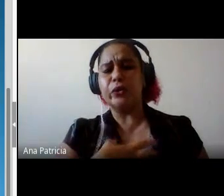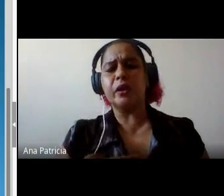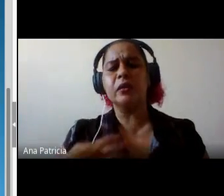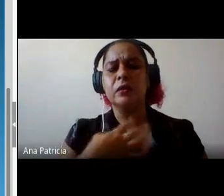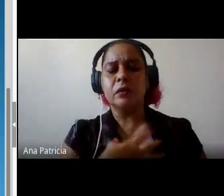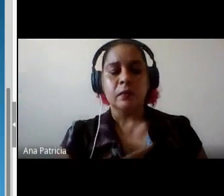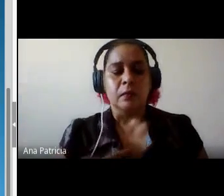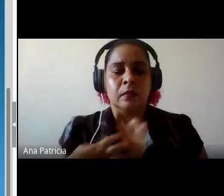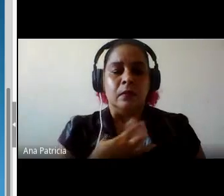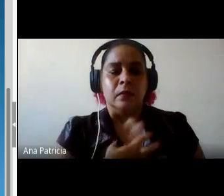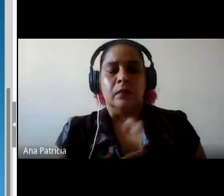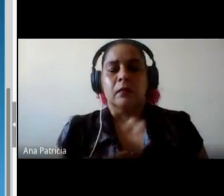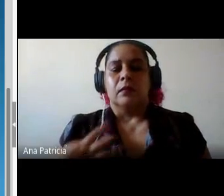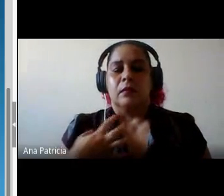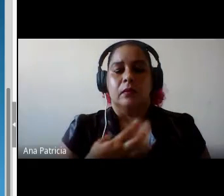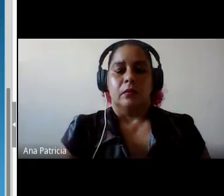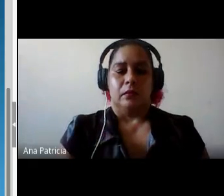De angústia.